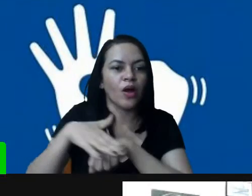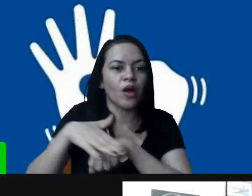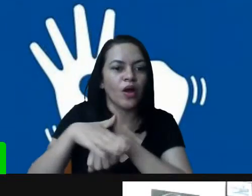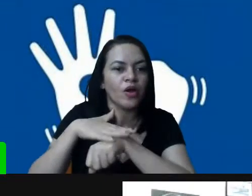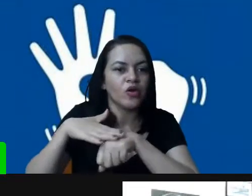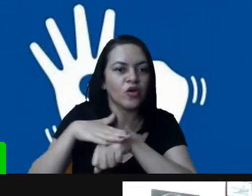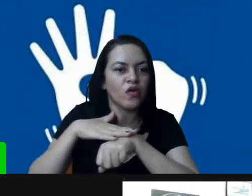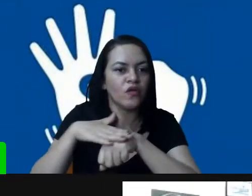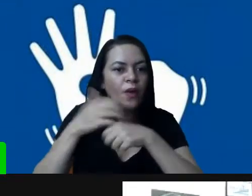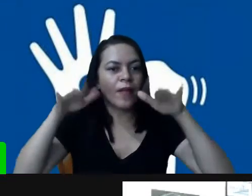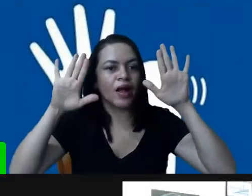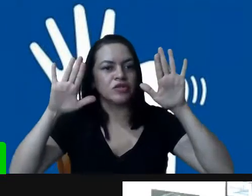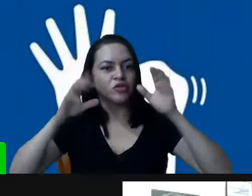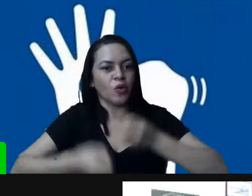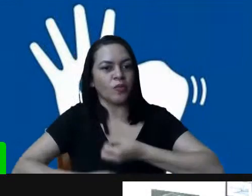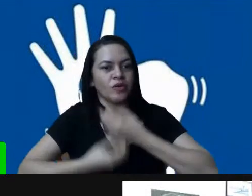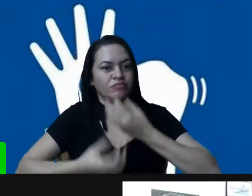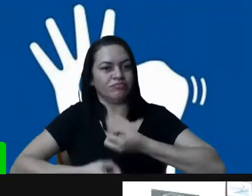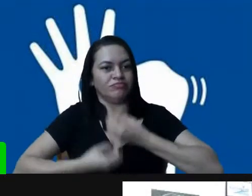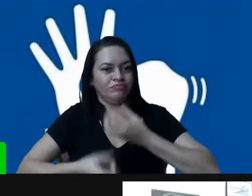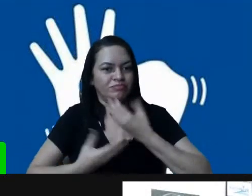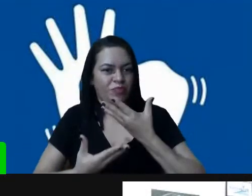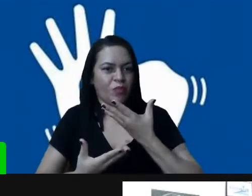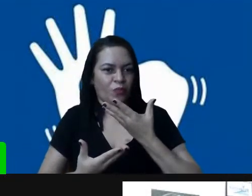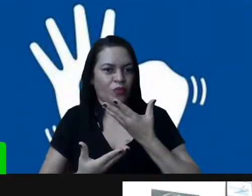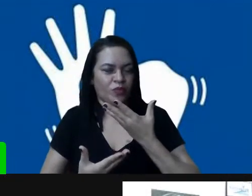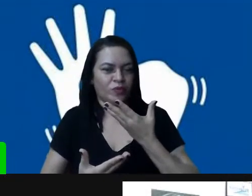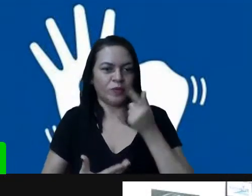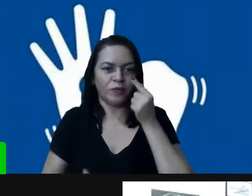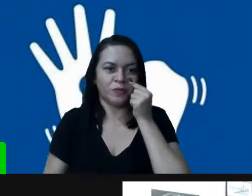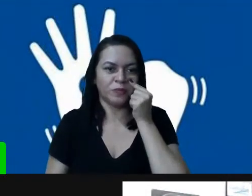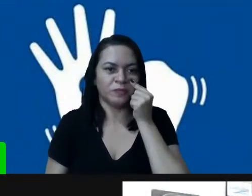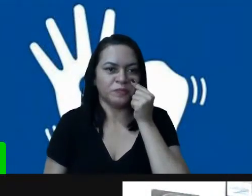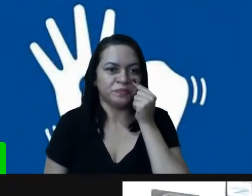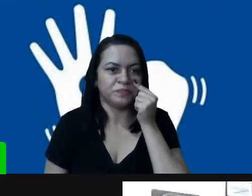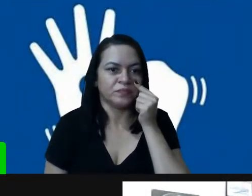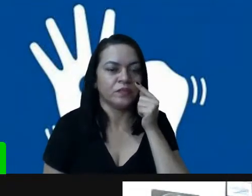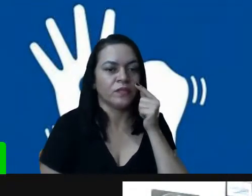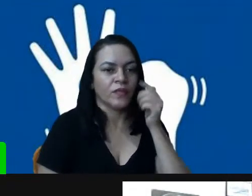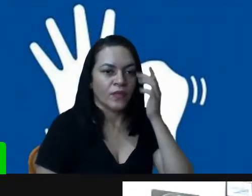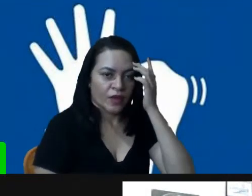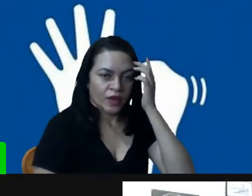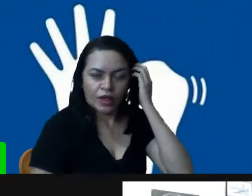sobre produtores, tá bom? Já. Ui!